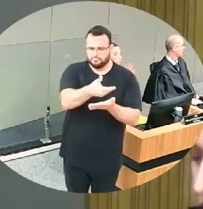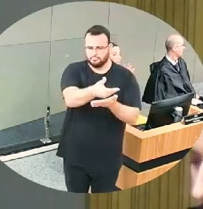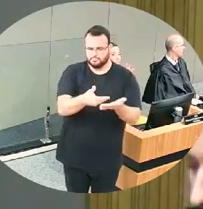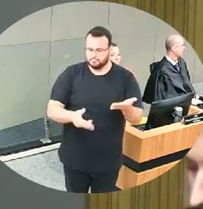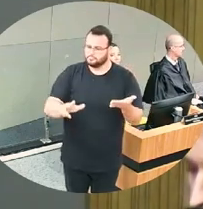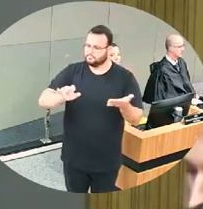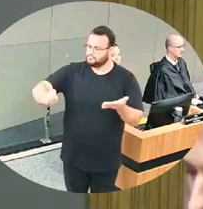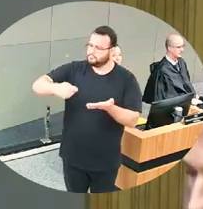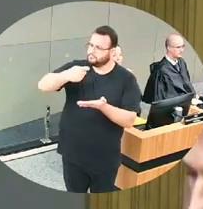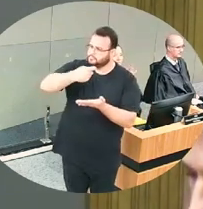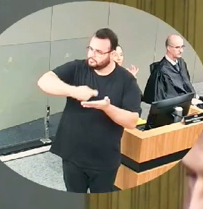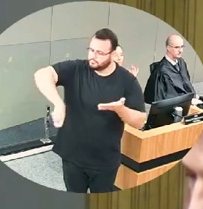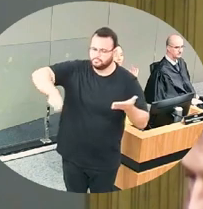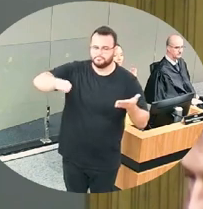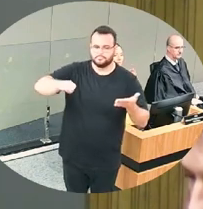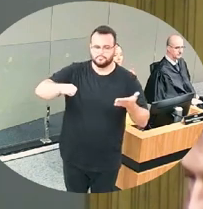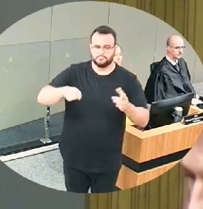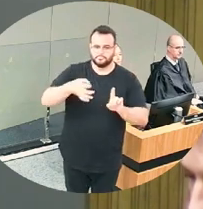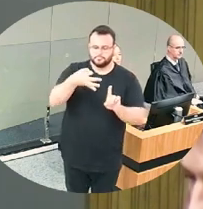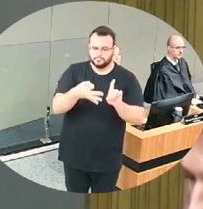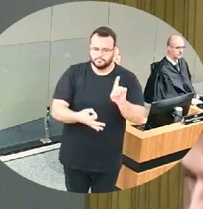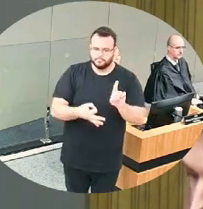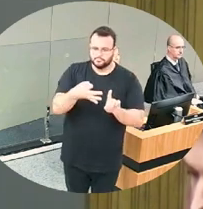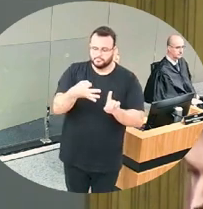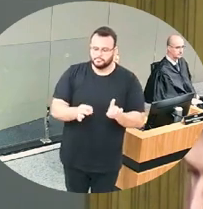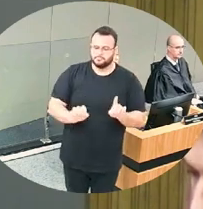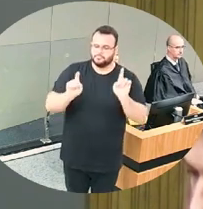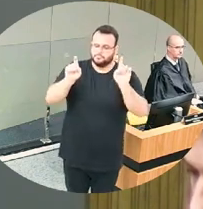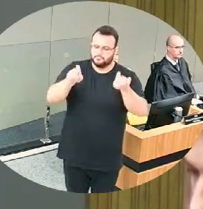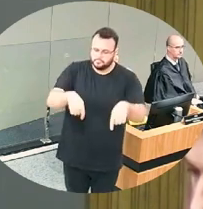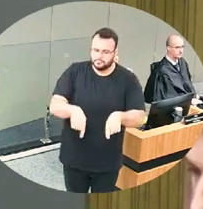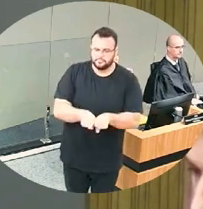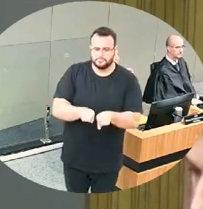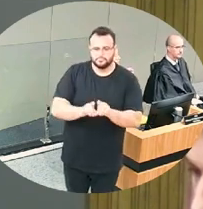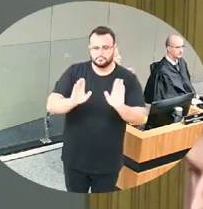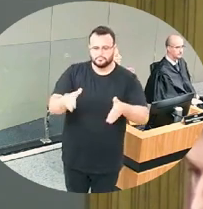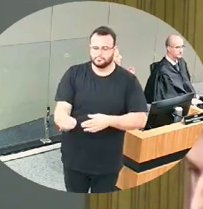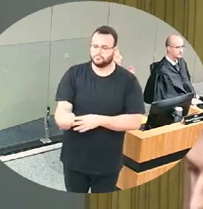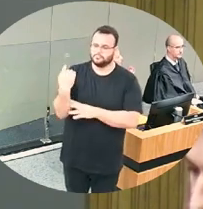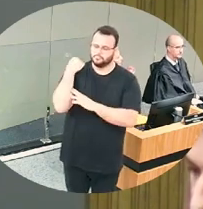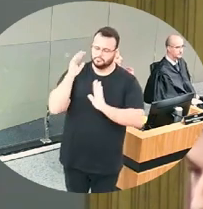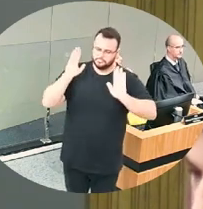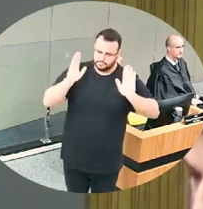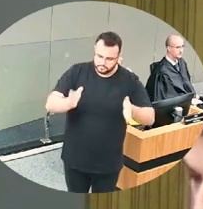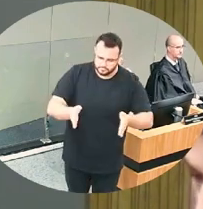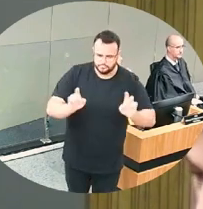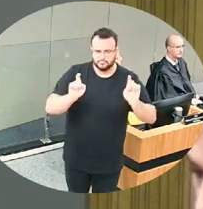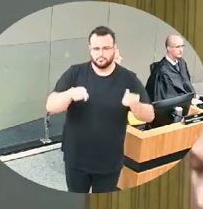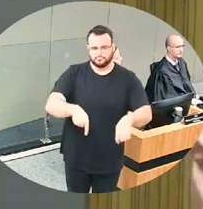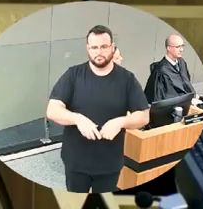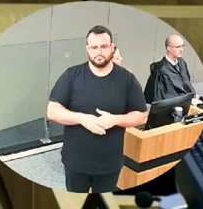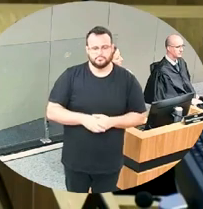termo que vai assinado pelo excelentíssimo Desembargador emp possante e pelo excelentíssimo Desembargador